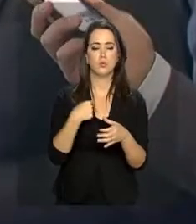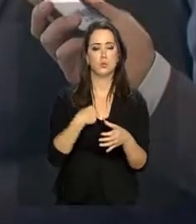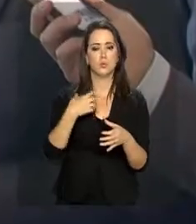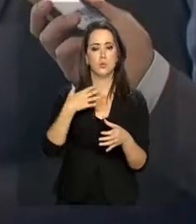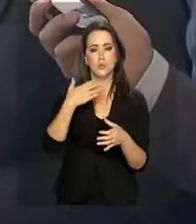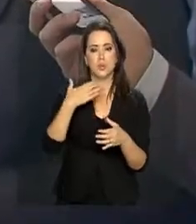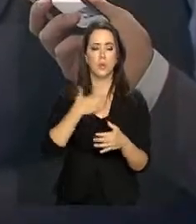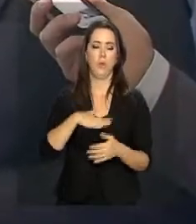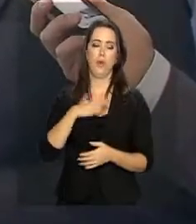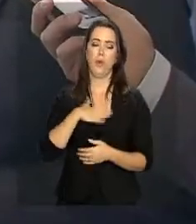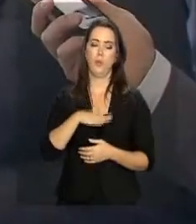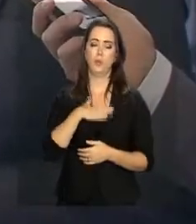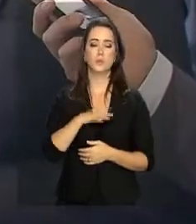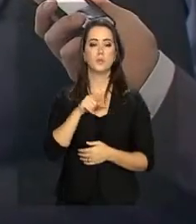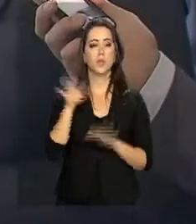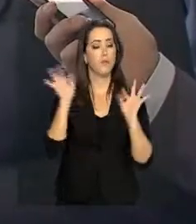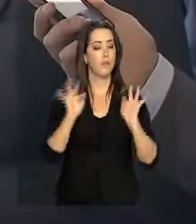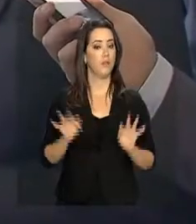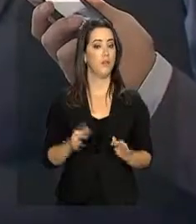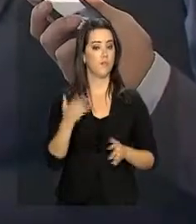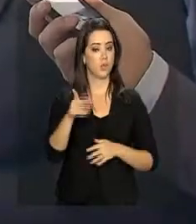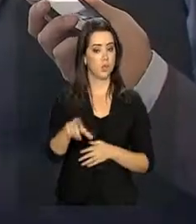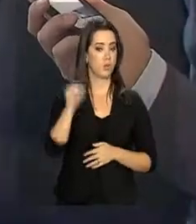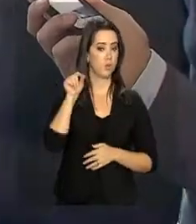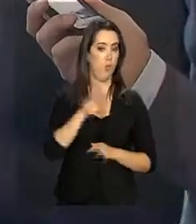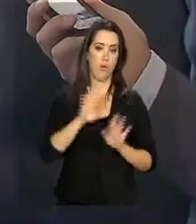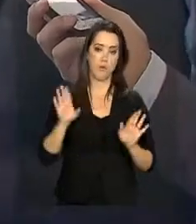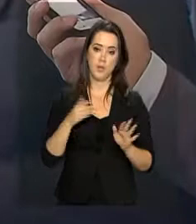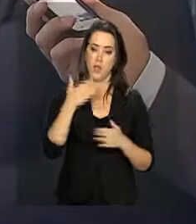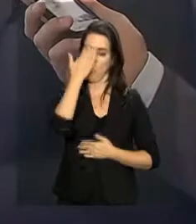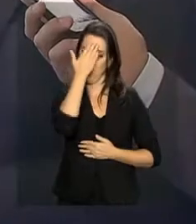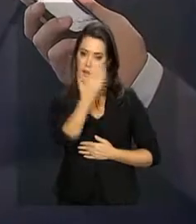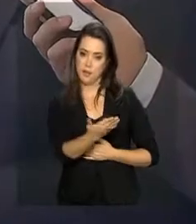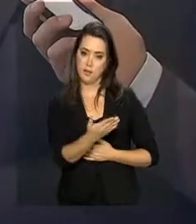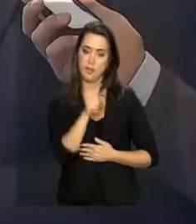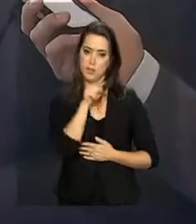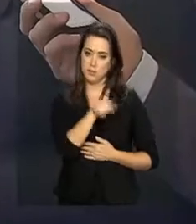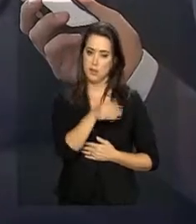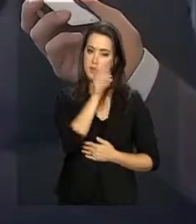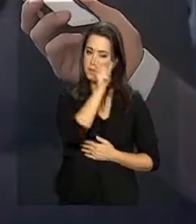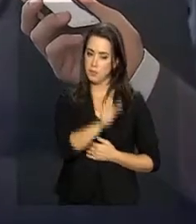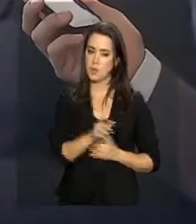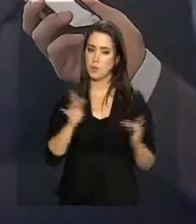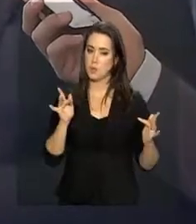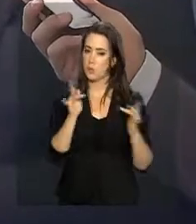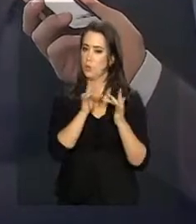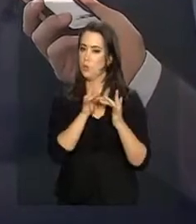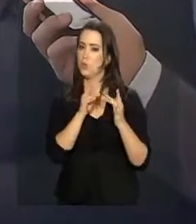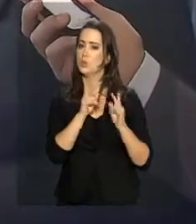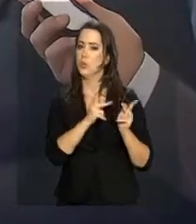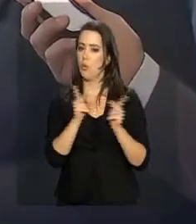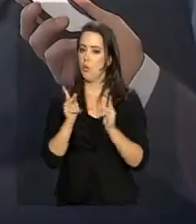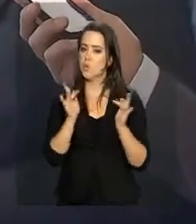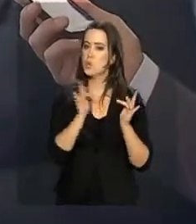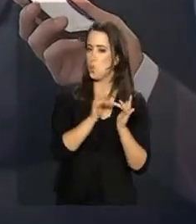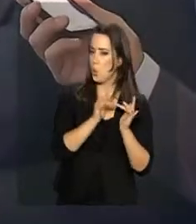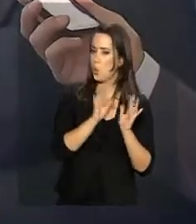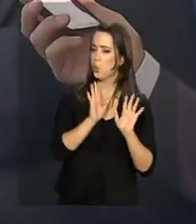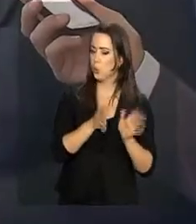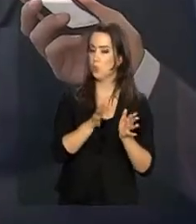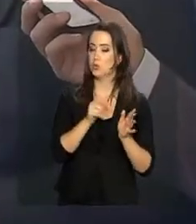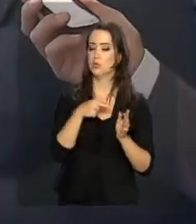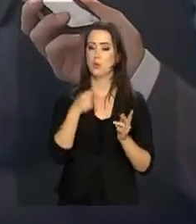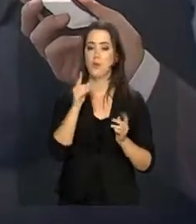tranqüilo e feliz com essa indicação eu agradeço a paz deveria aceitar o convite porque ele sabe dos desafios